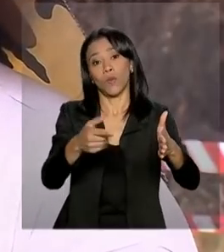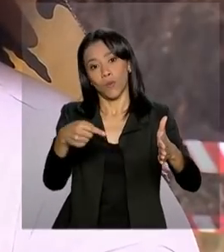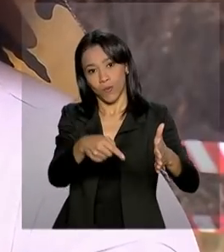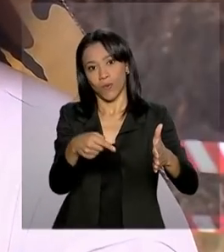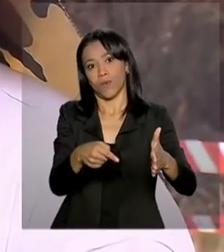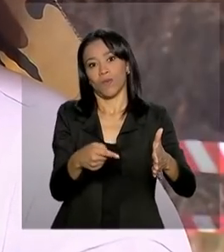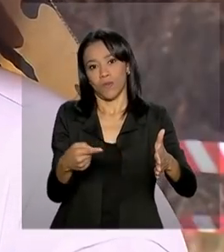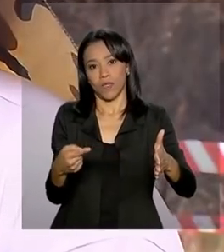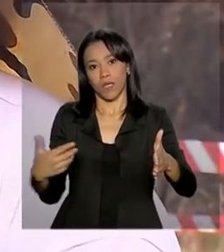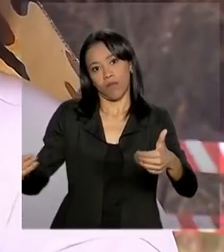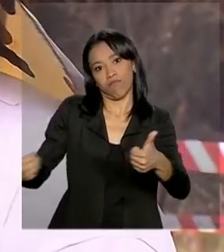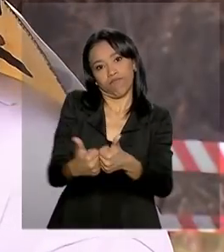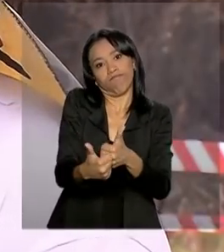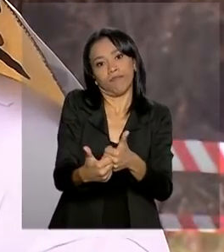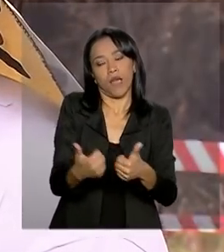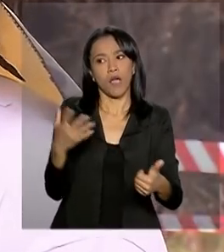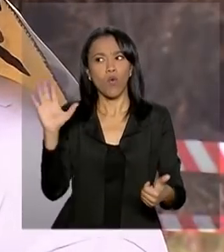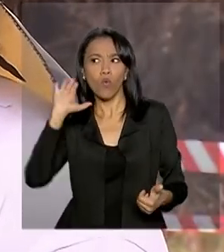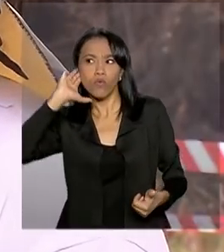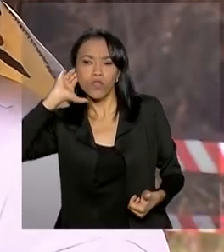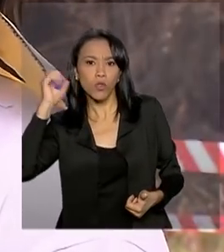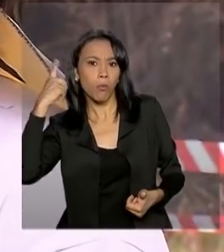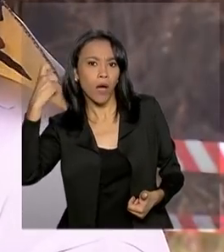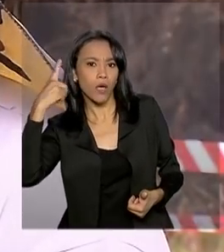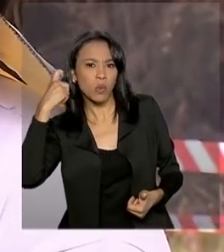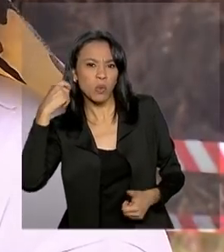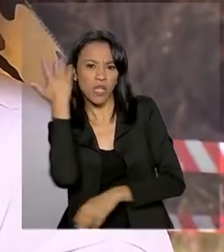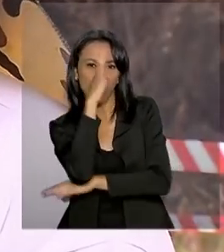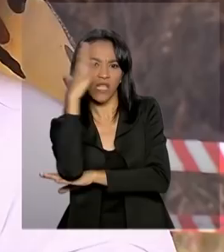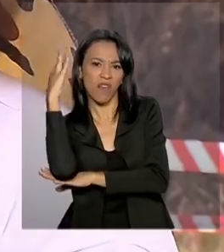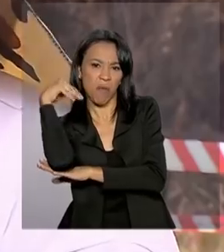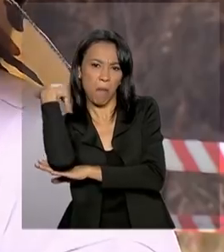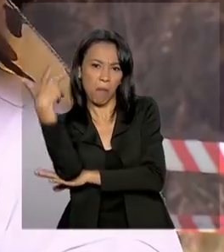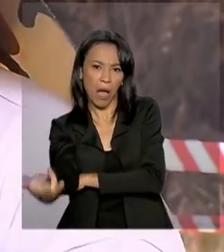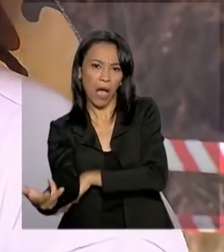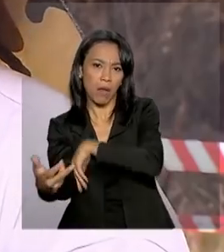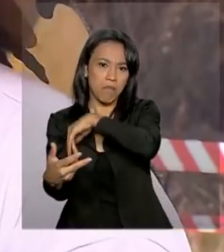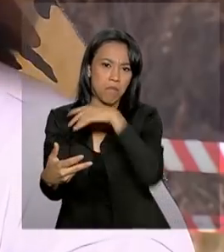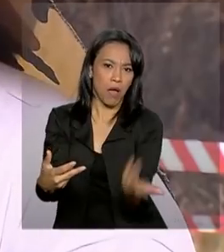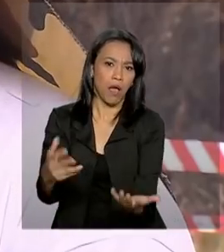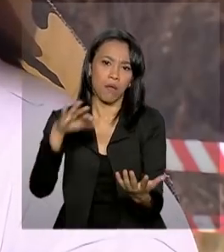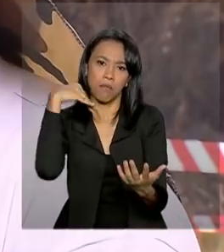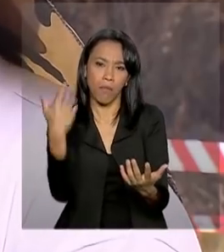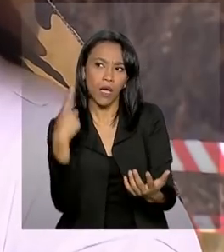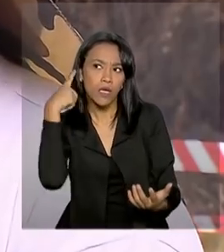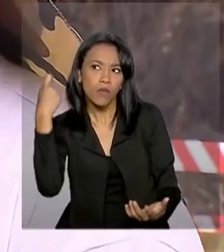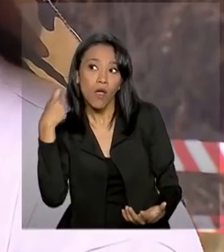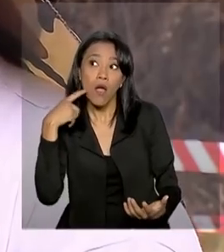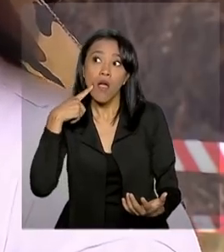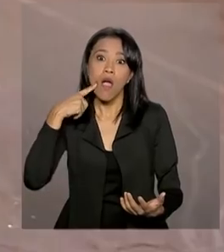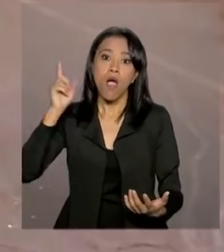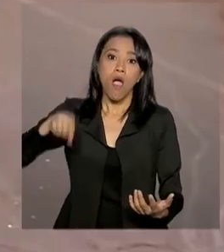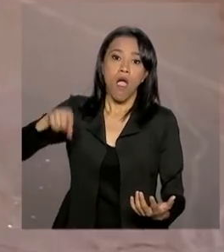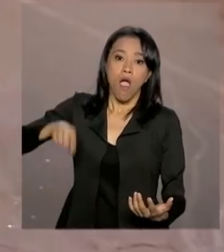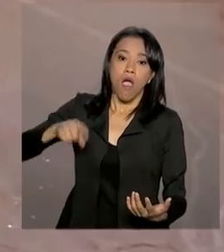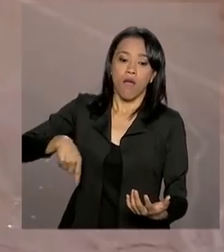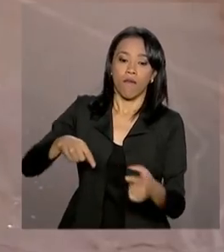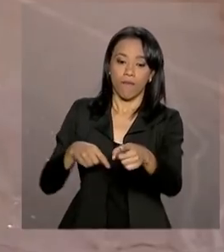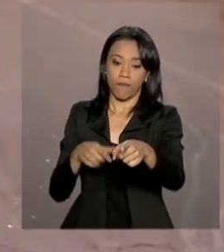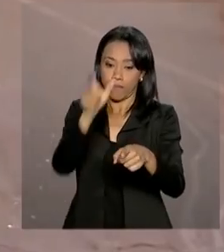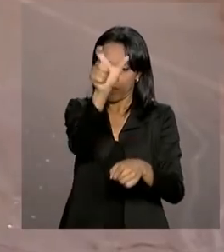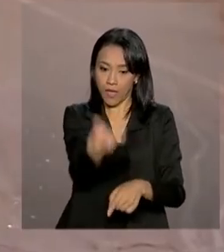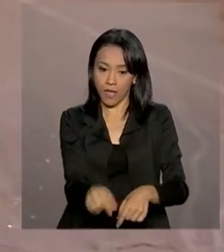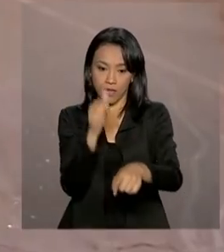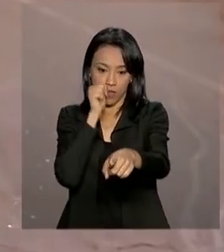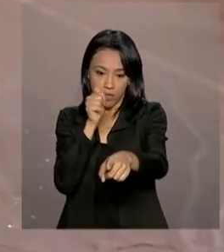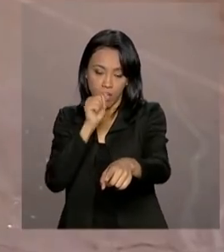Parauapeba. E aí eu escutei o barulho das árvores quebrando, eu falei, é isso mesmo que está acontecendo. Yara mora nesta